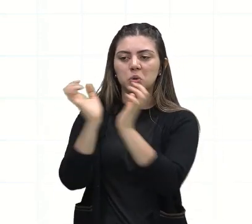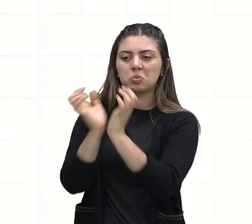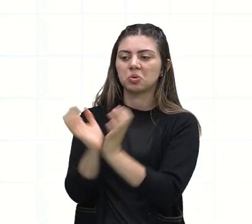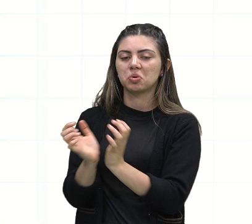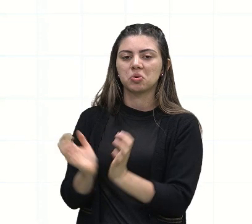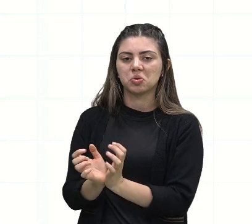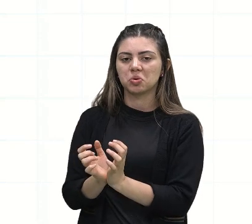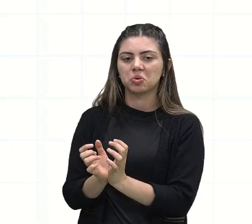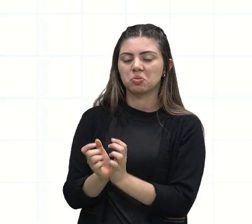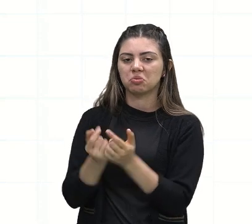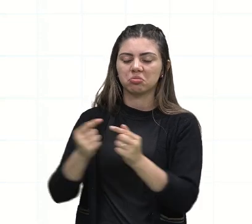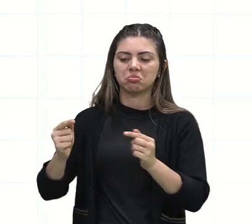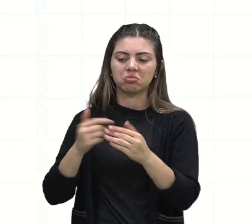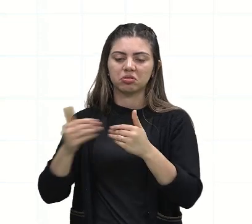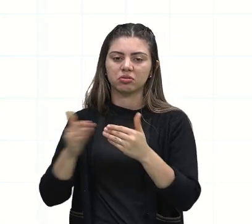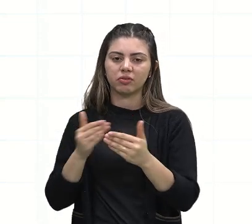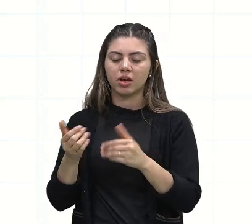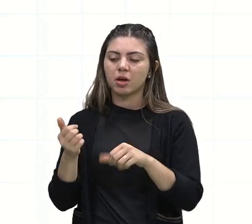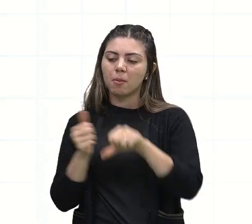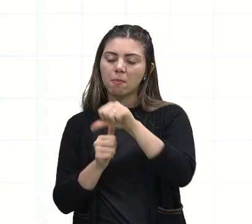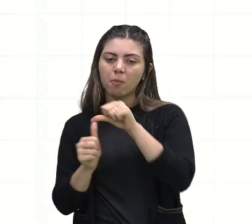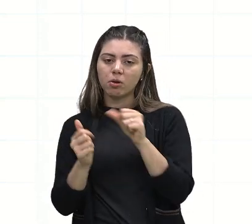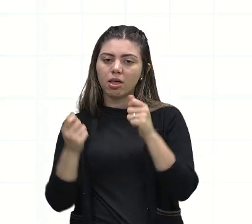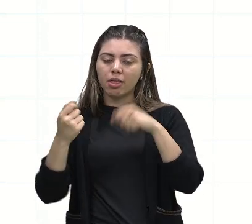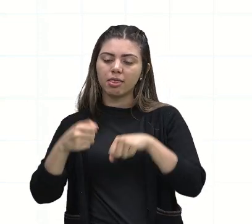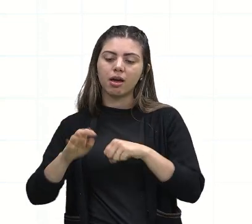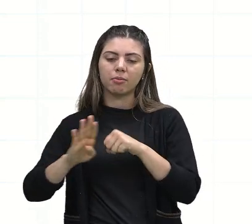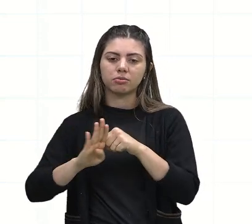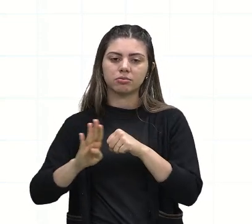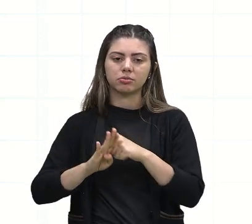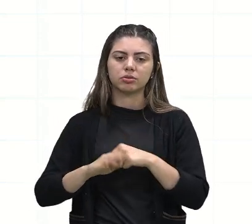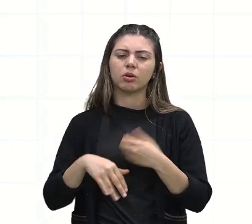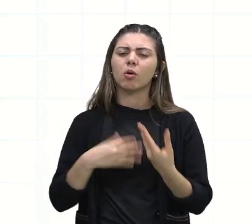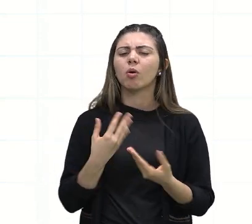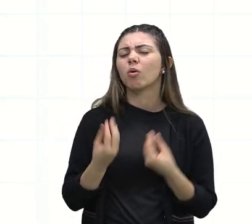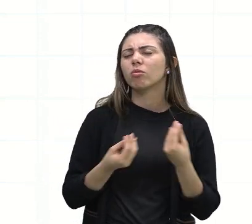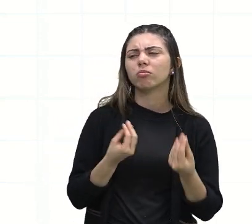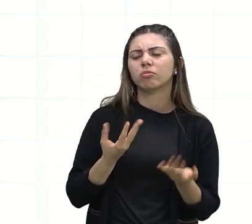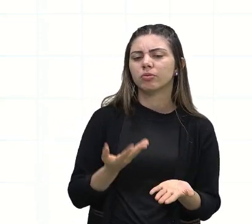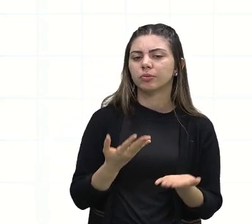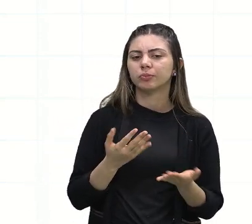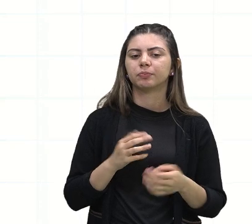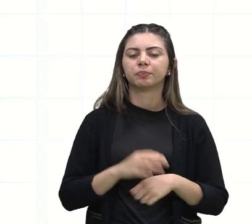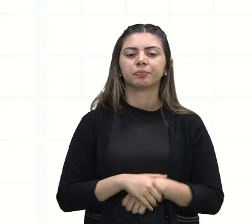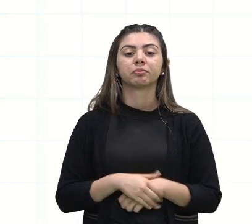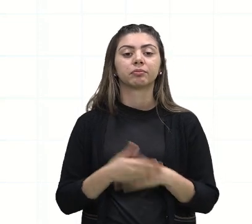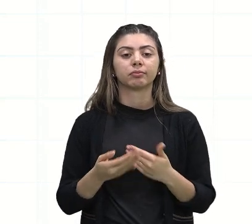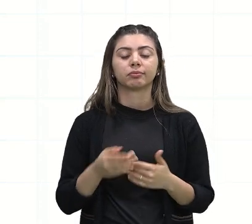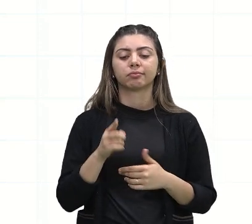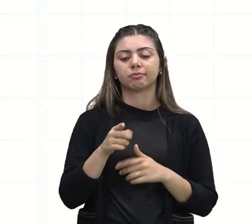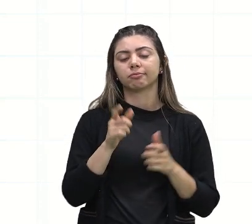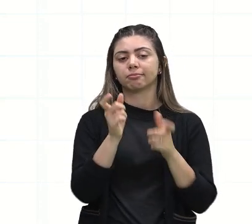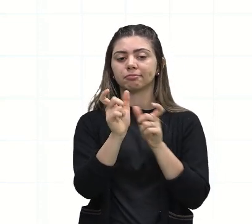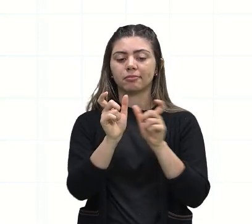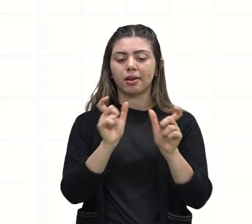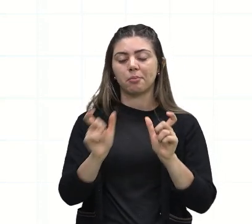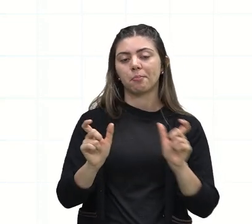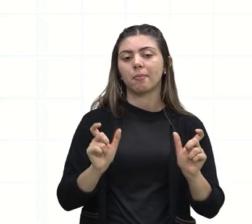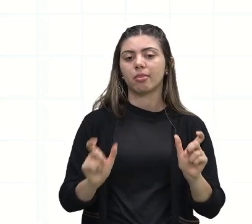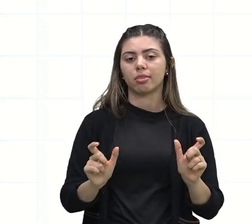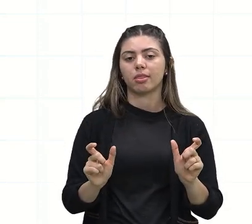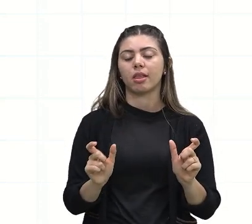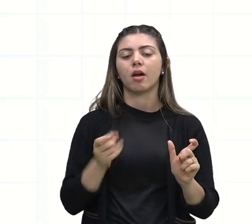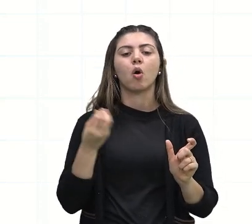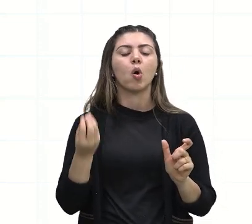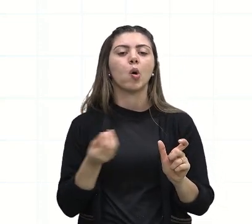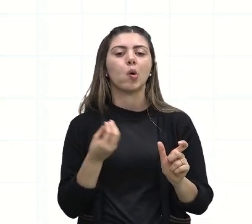um substantivo. Como é que acontece essa transformação, essa mudança, né? Já que as palavras elas